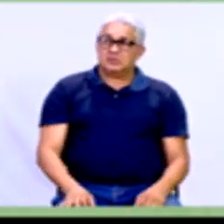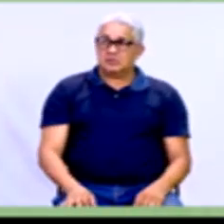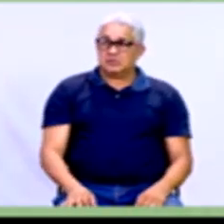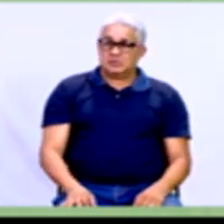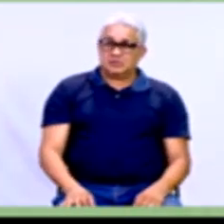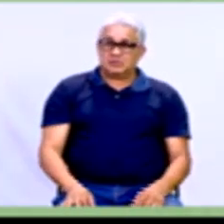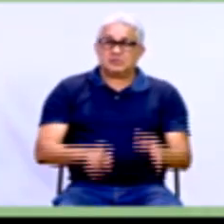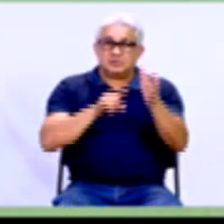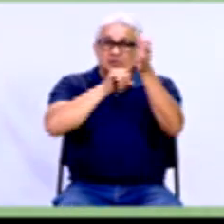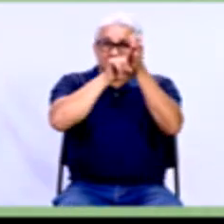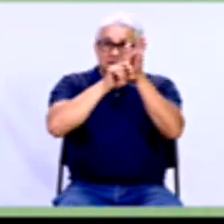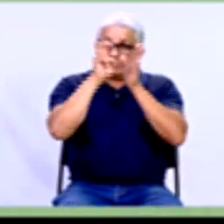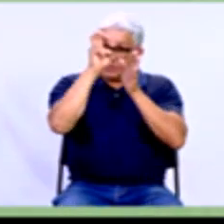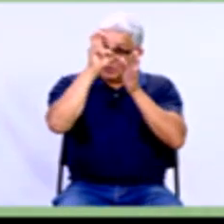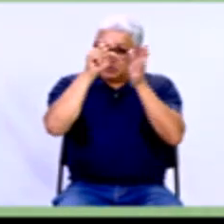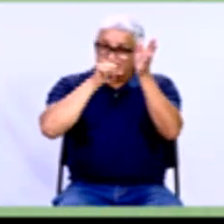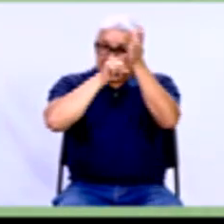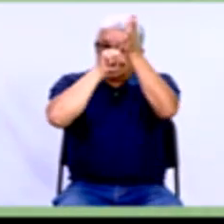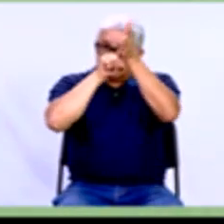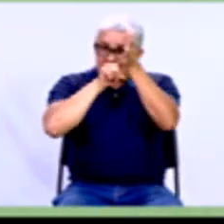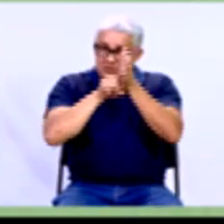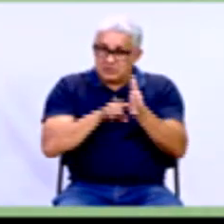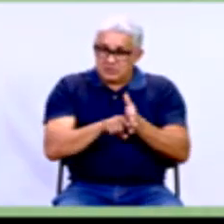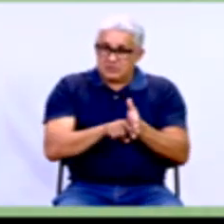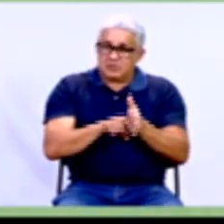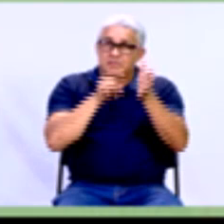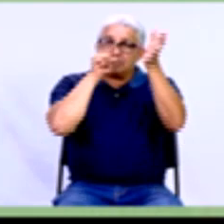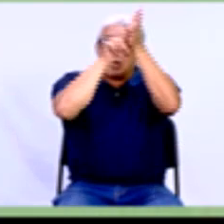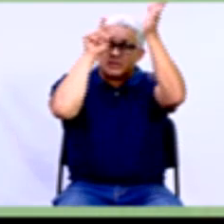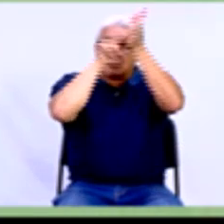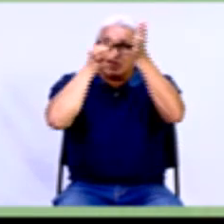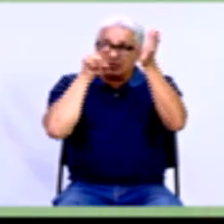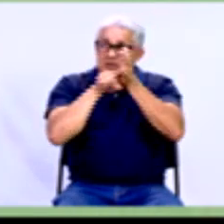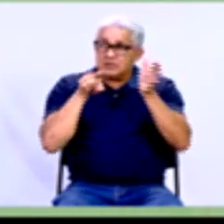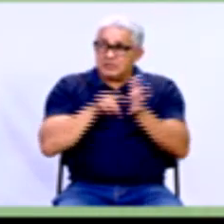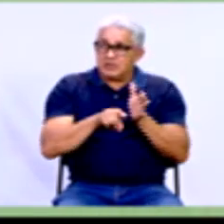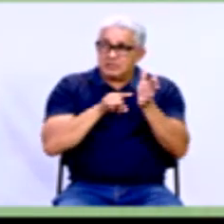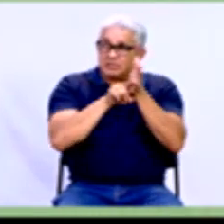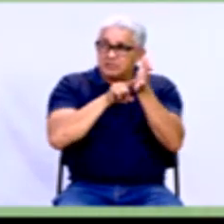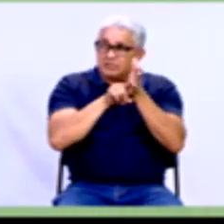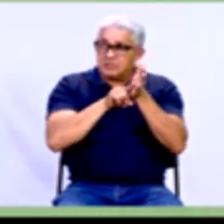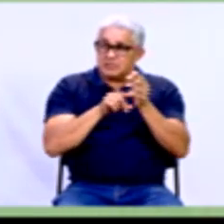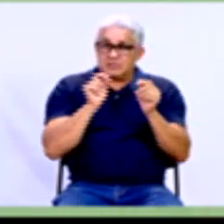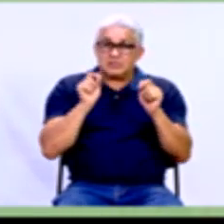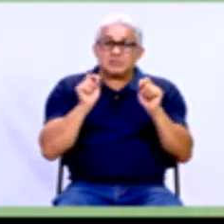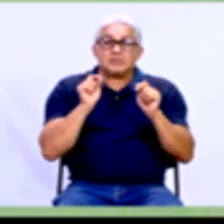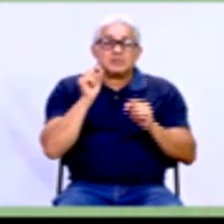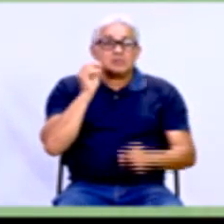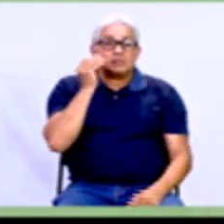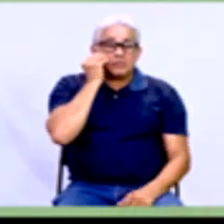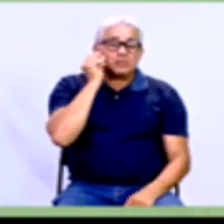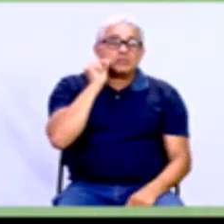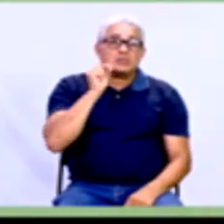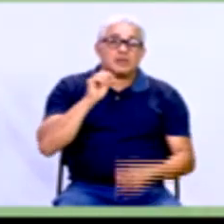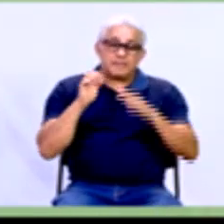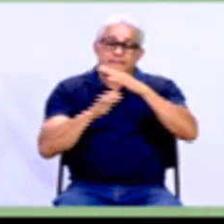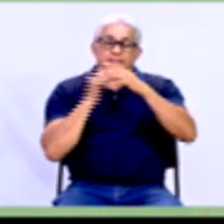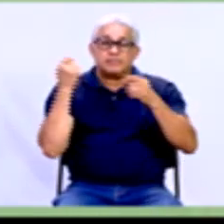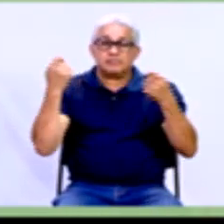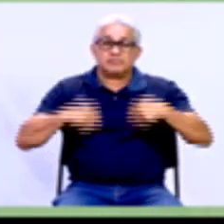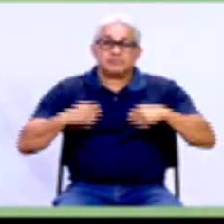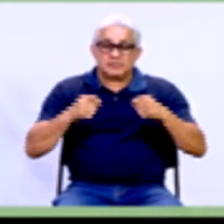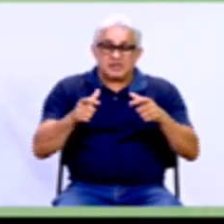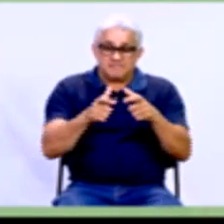5 questões, né? Que verifica o que a empresa precisa